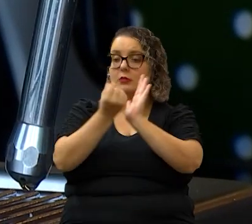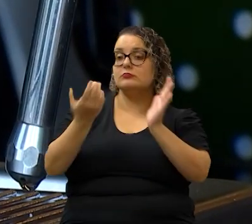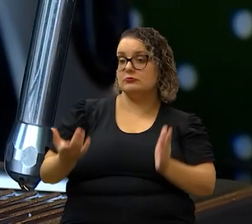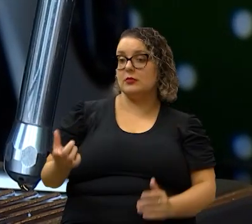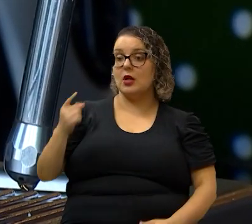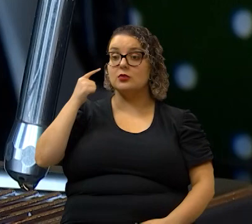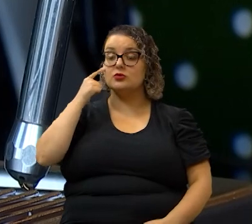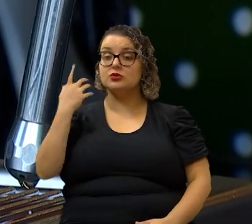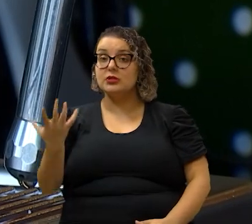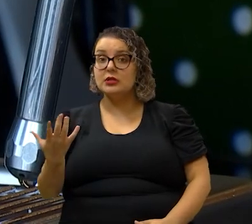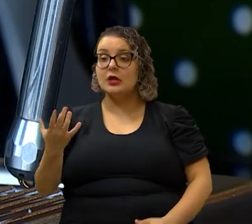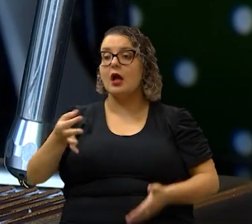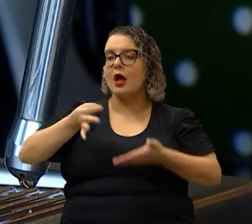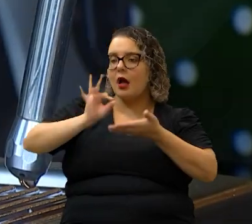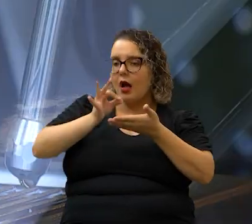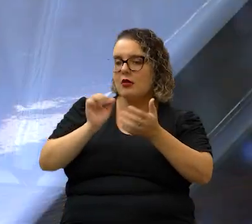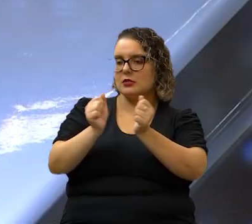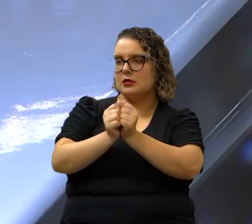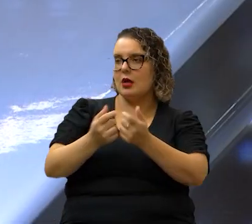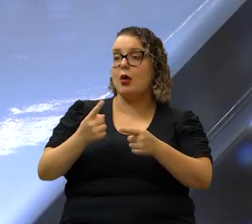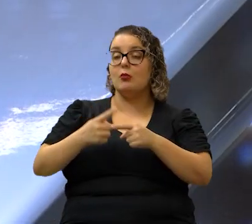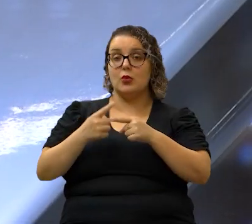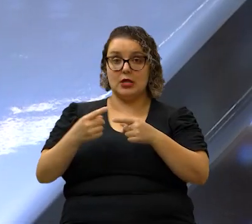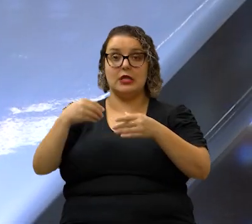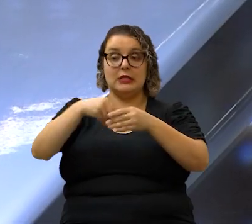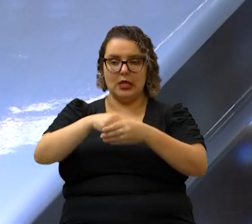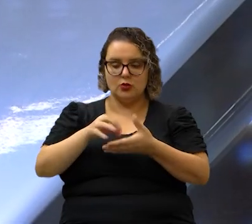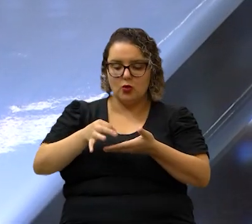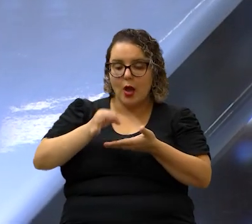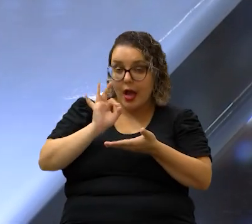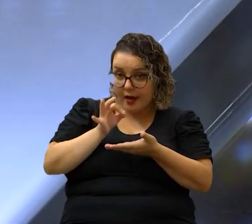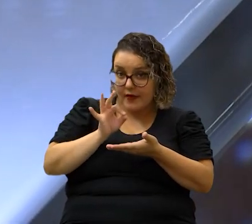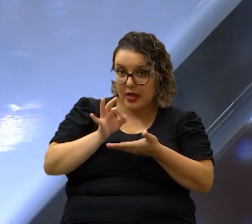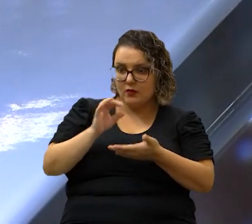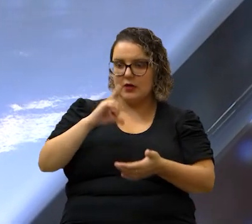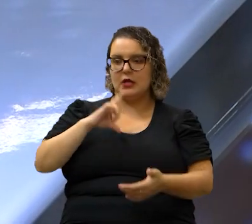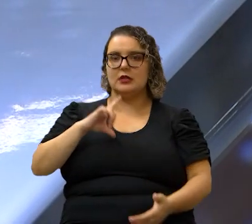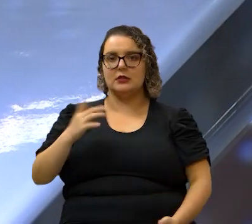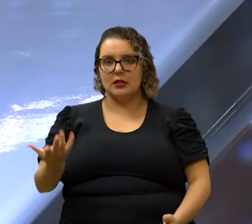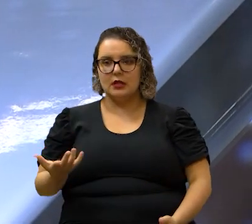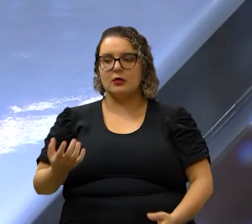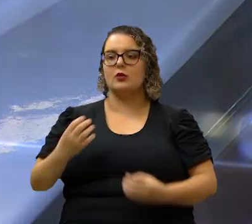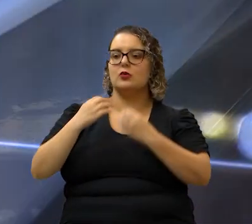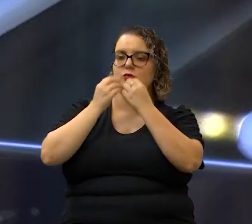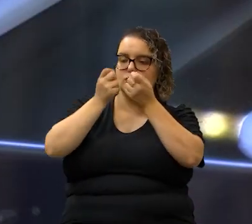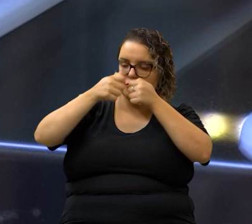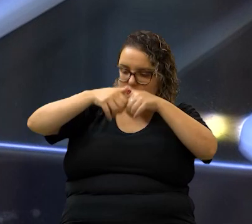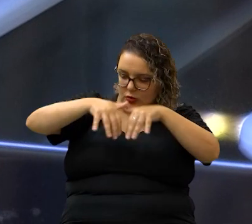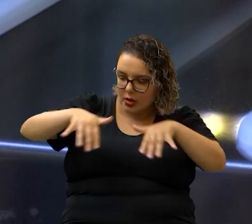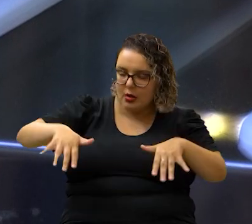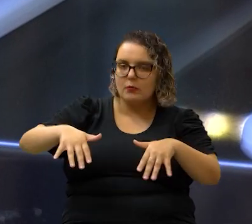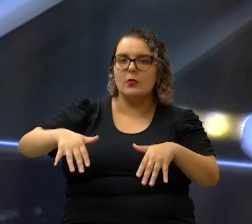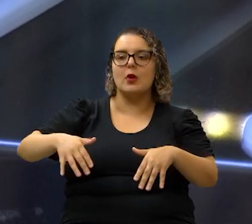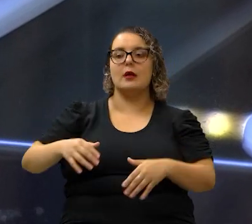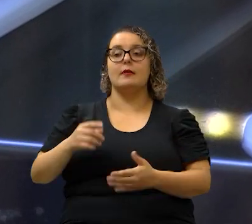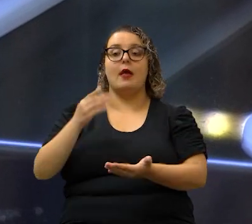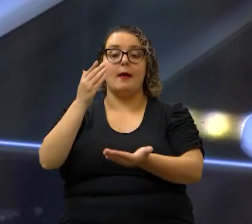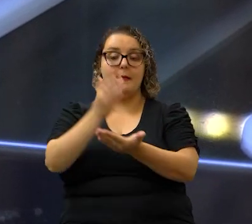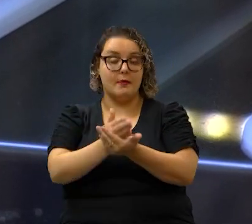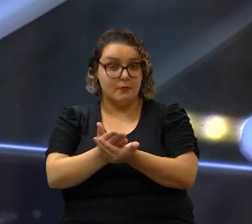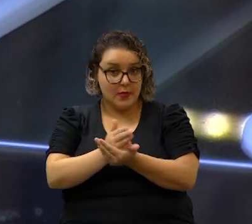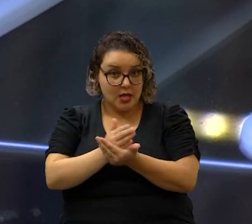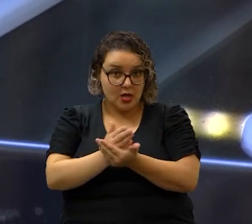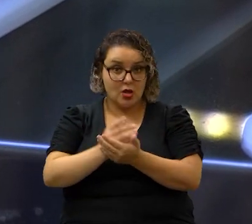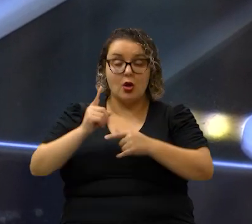essa ideia de trazer a cafeteria. Porque dentro do café, a gente vai ter também os derivados de milho, derivados da